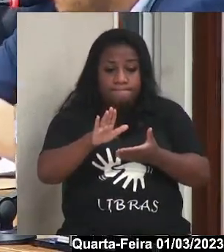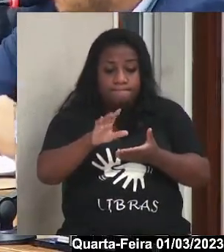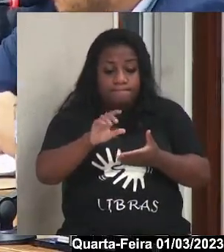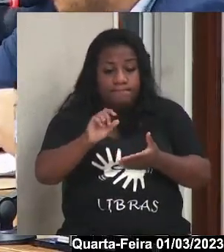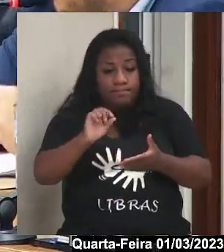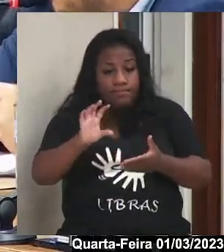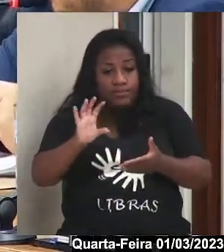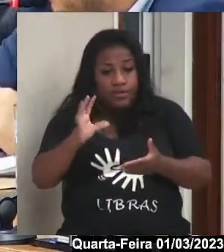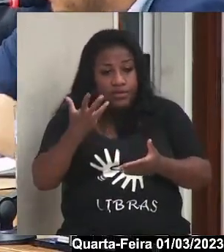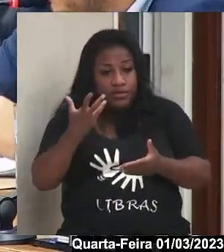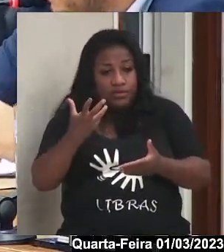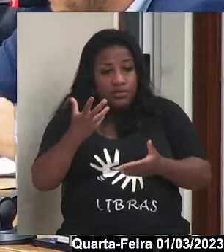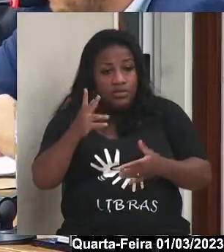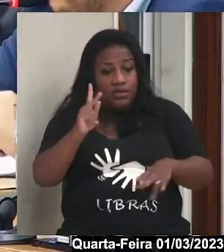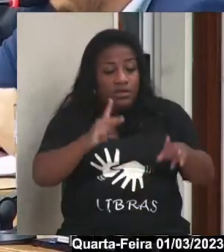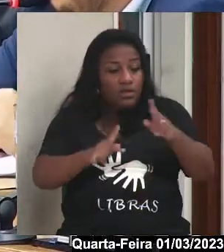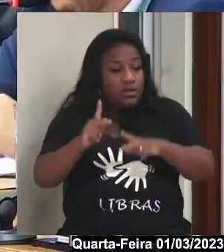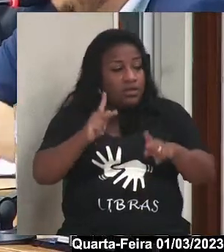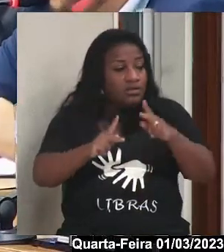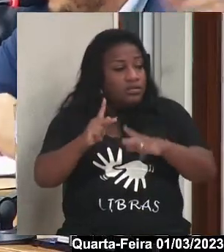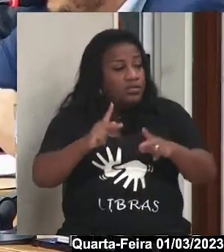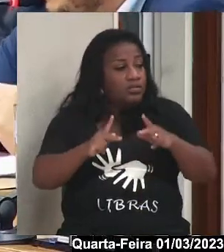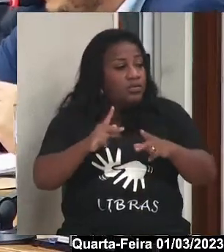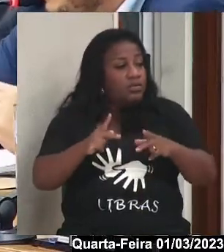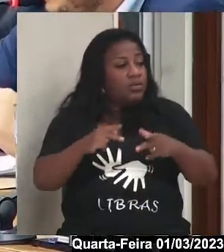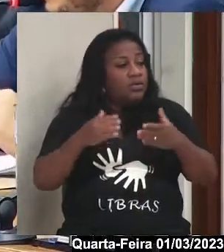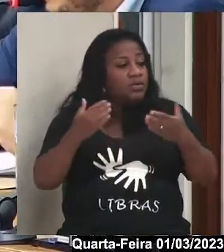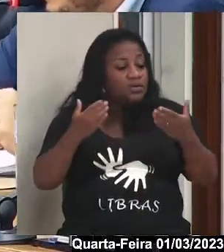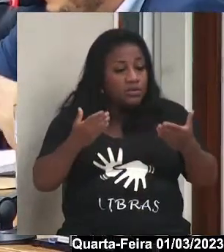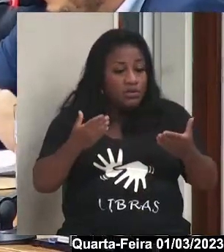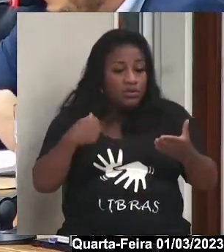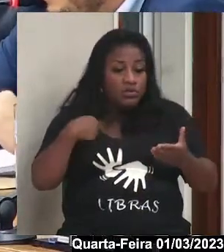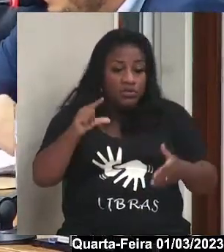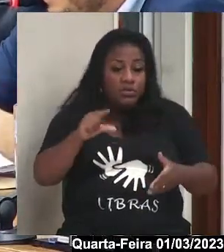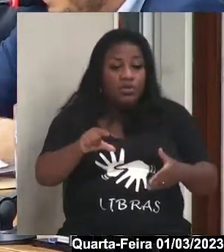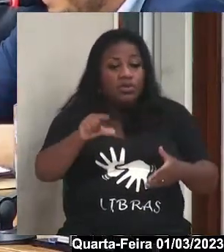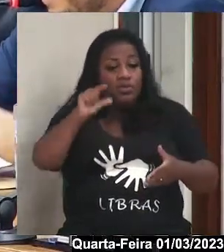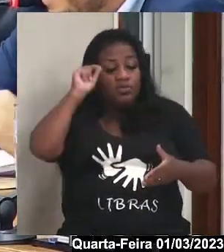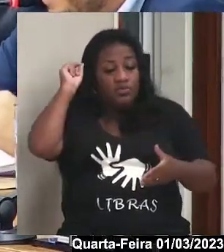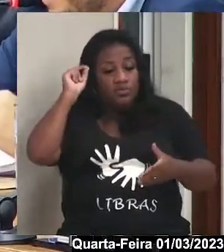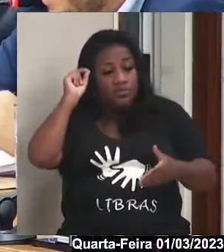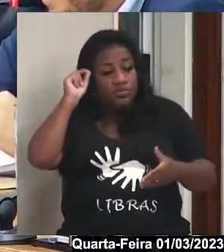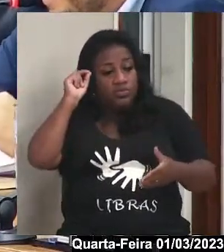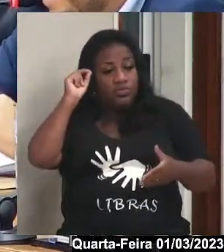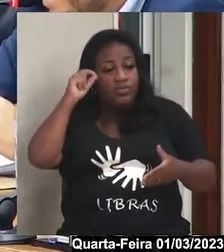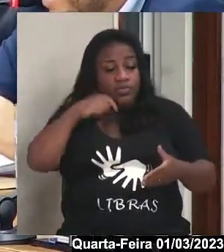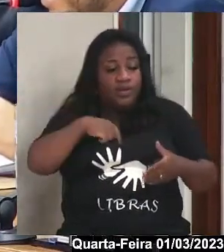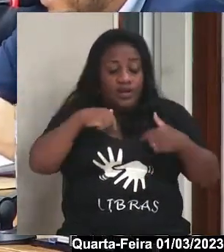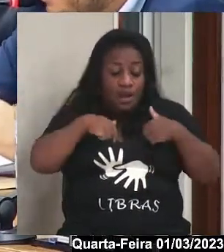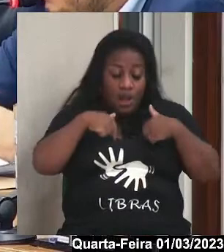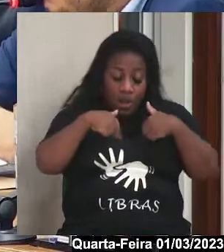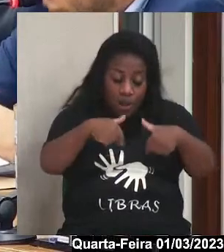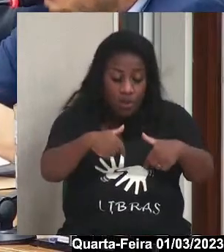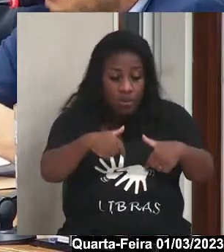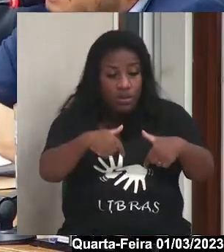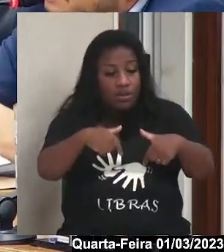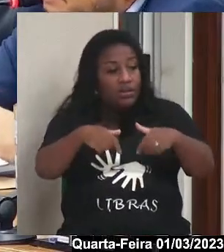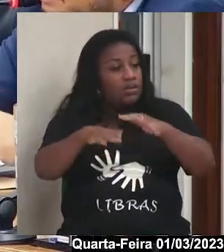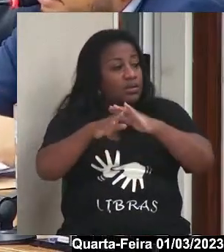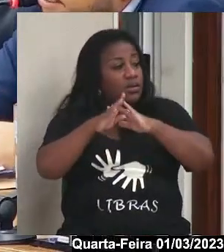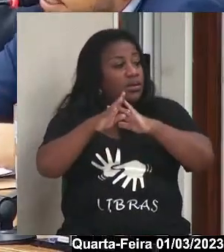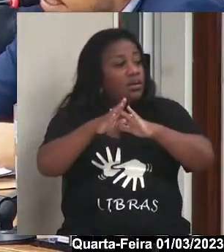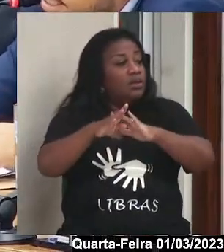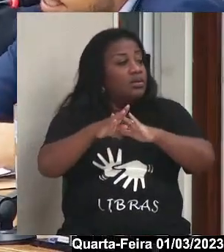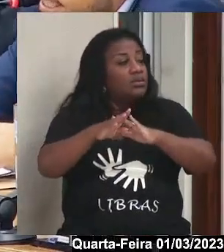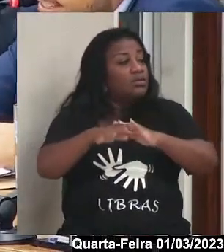funcionando para o povo, não está funcionando para nós. Afinal, fomos eleitos para brigar e trabalhar pelo povo.